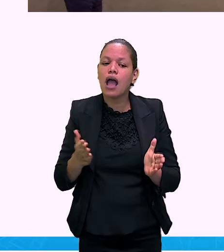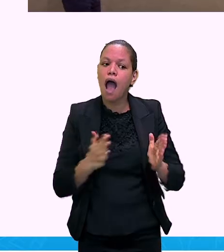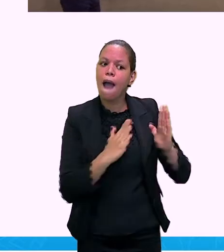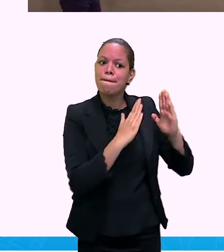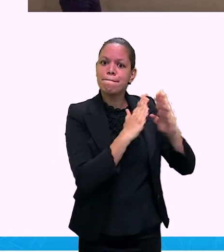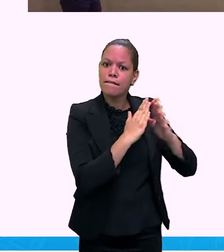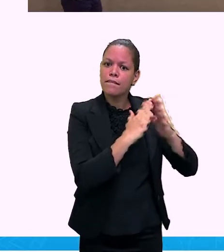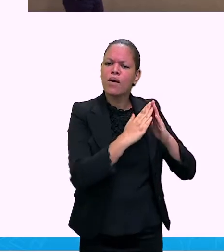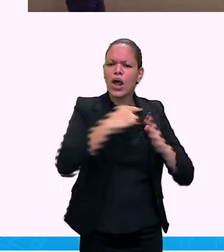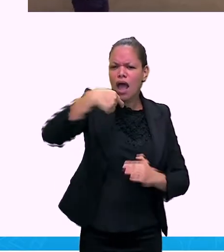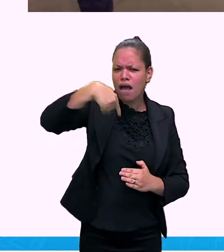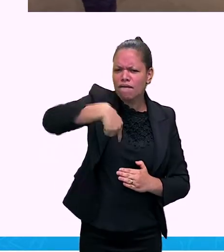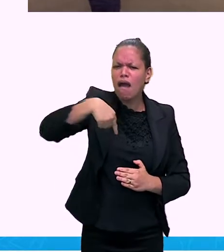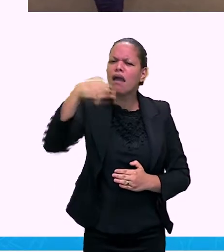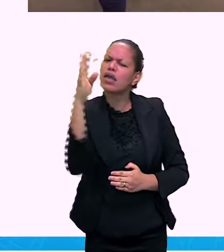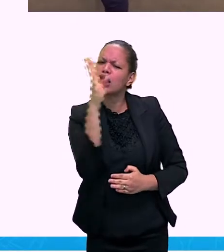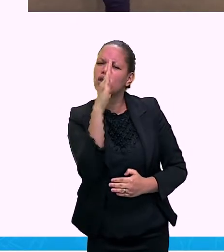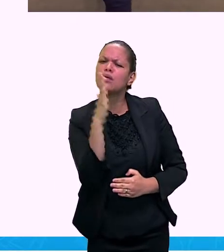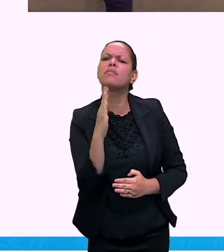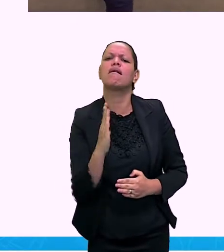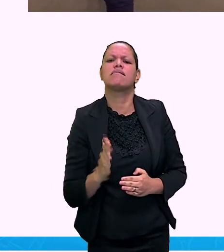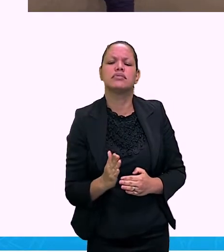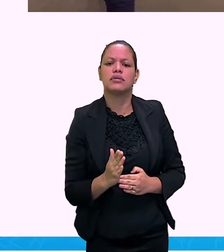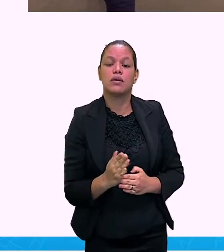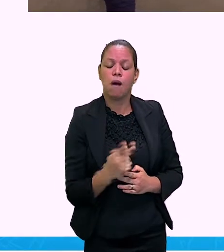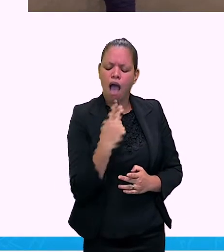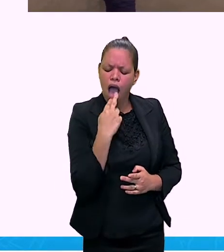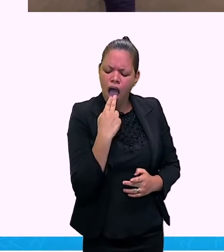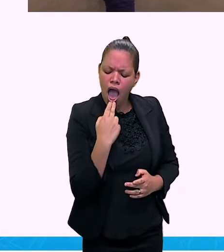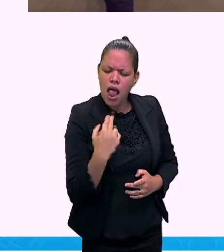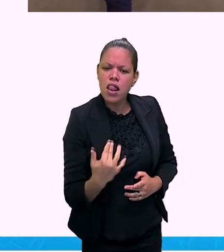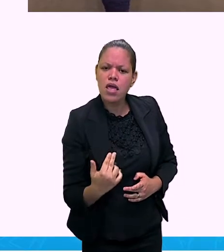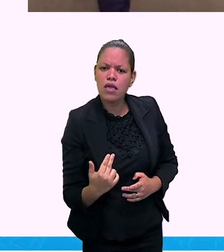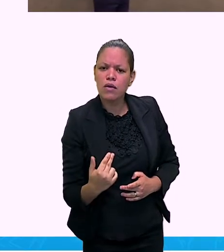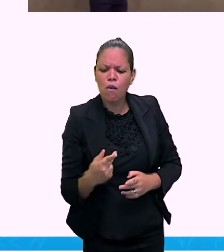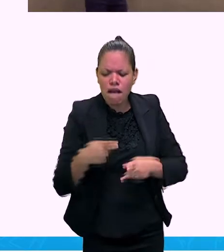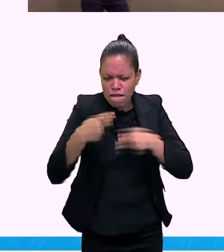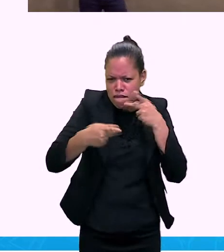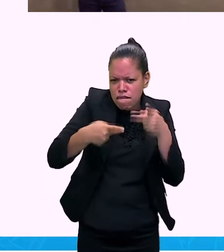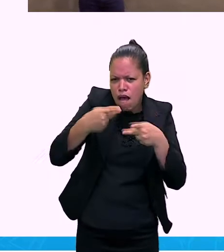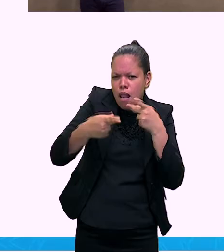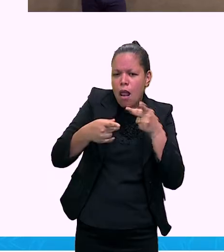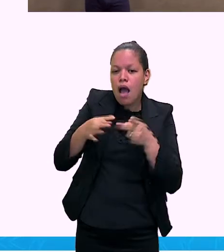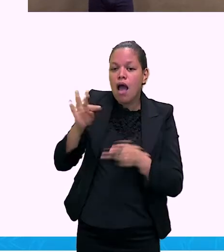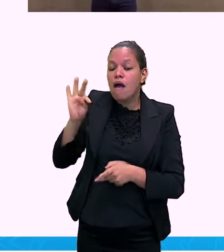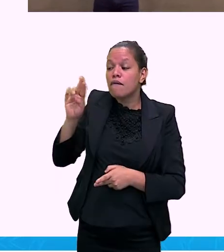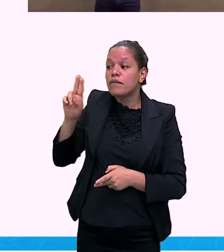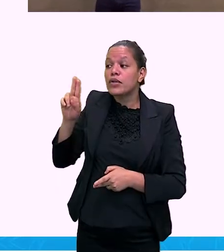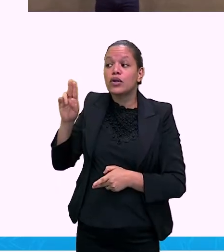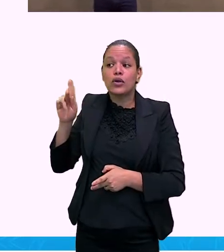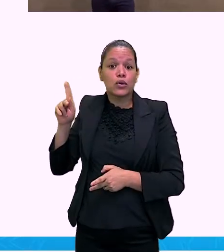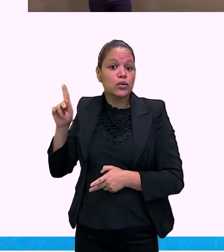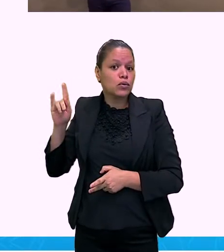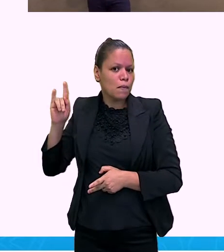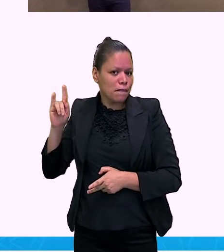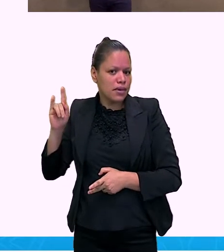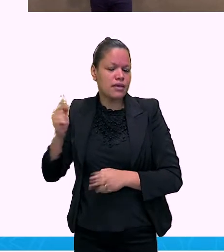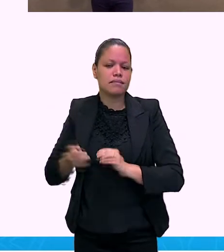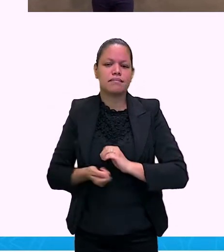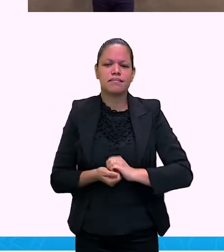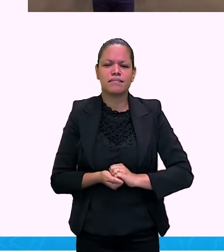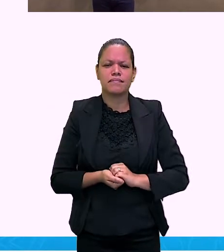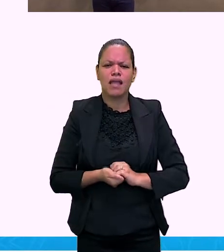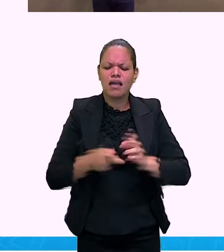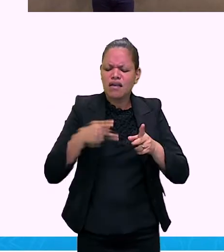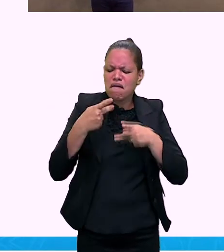E eles também tinham como predominante a língua do tupi-guarani. Então, esses povos aqui já falavam,